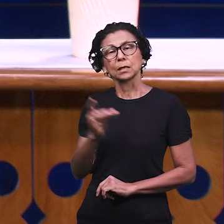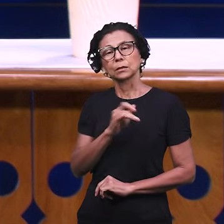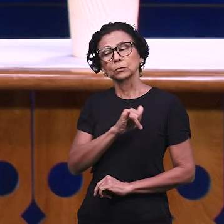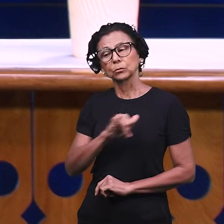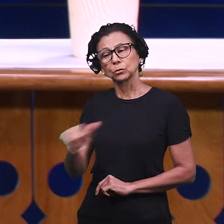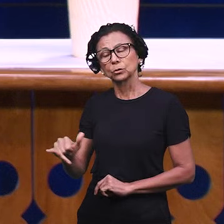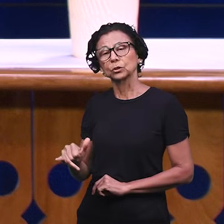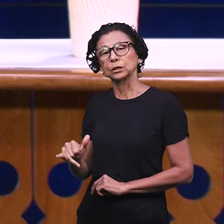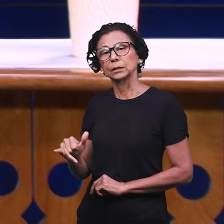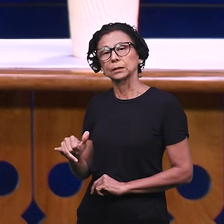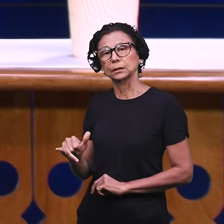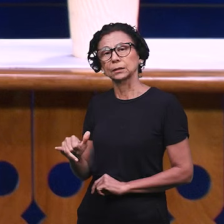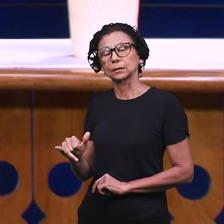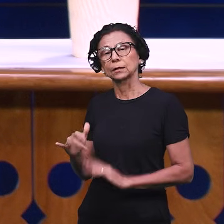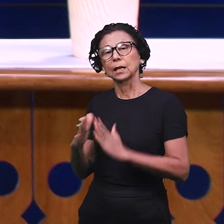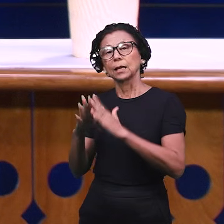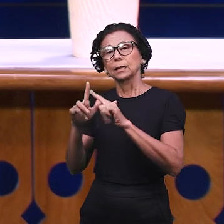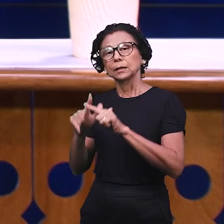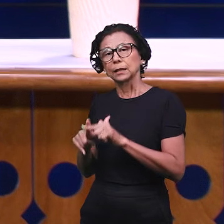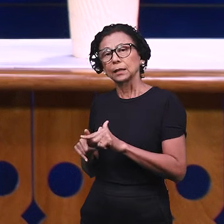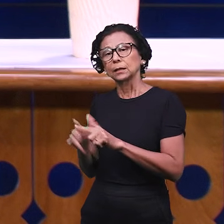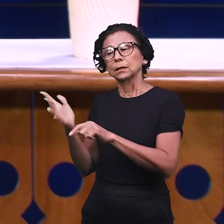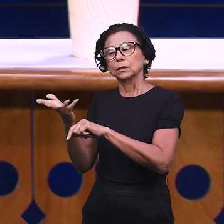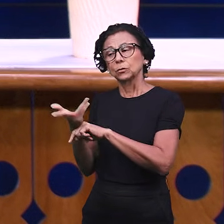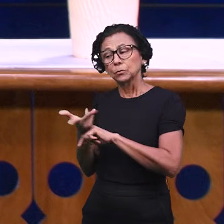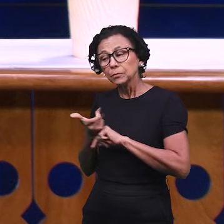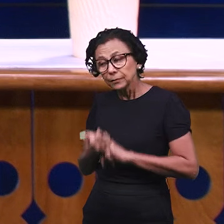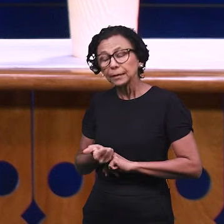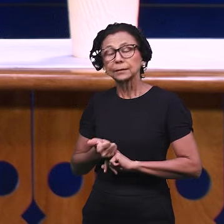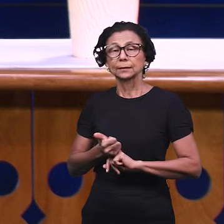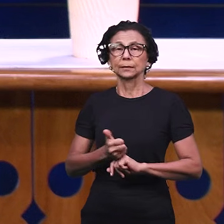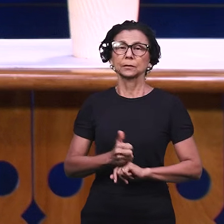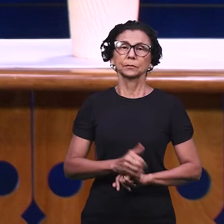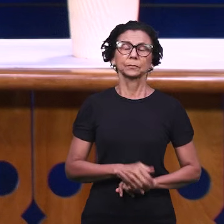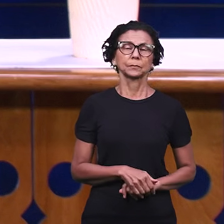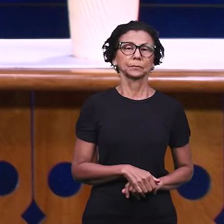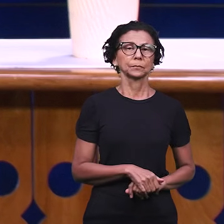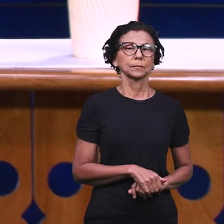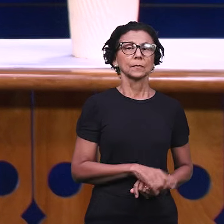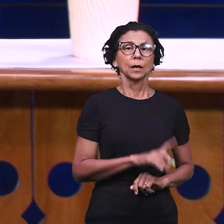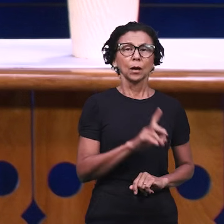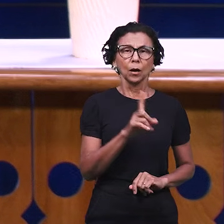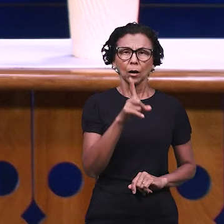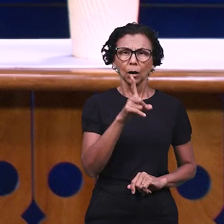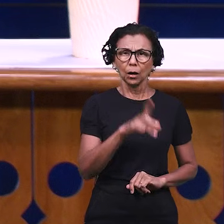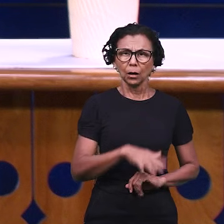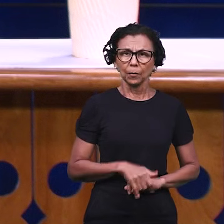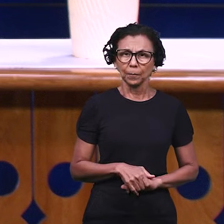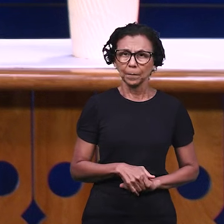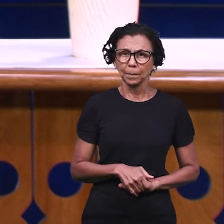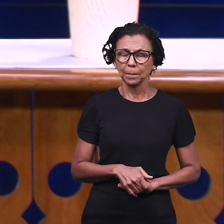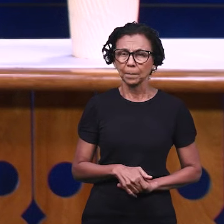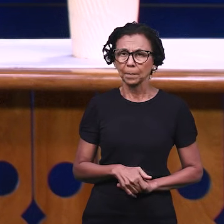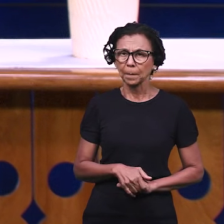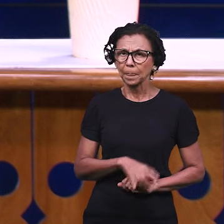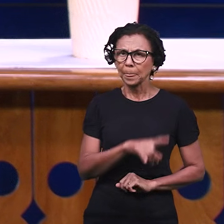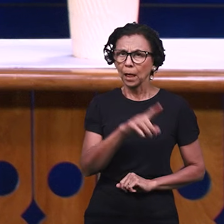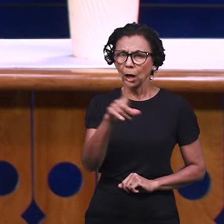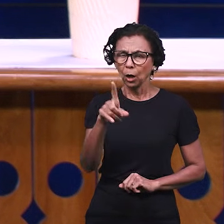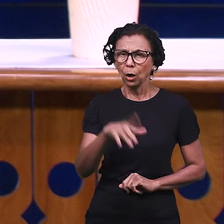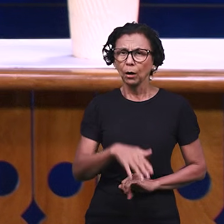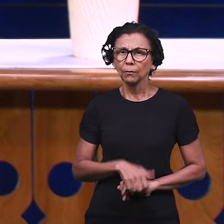clamor e da mesma forma, aqueles que têm, a palavra fala, quem ouve, ou seja, quem tem